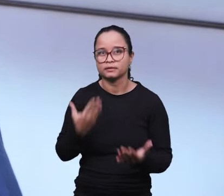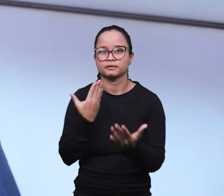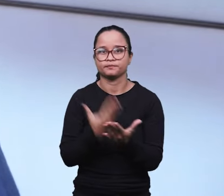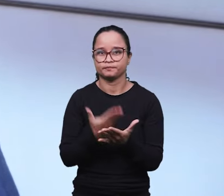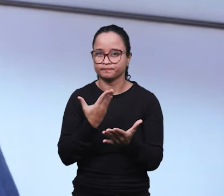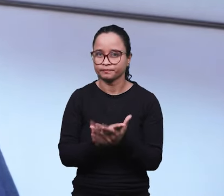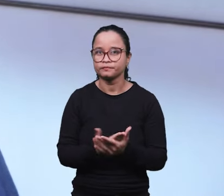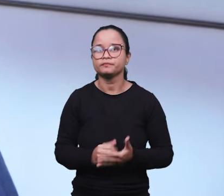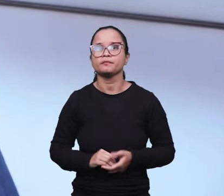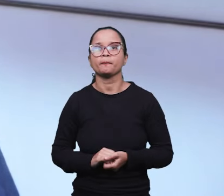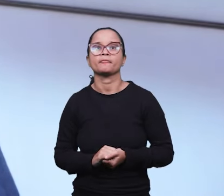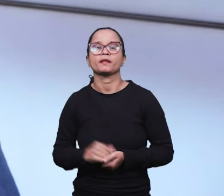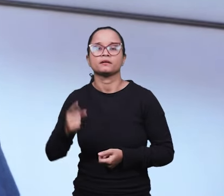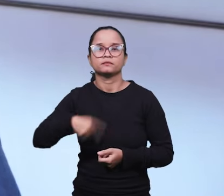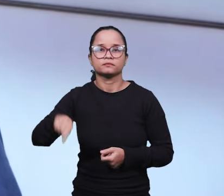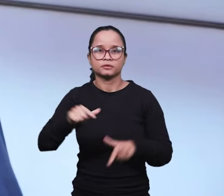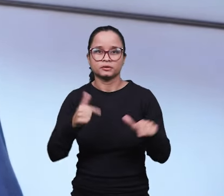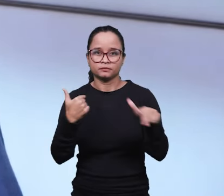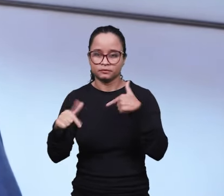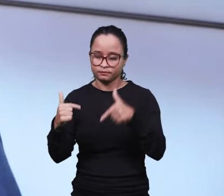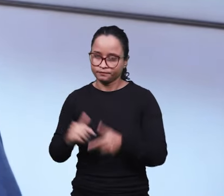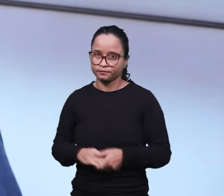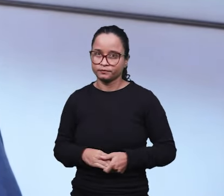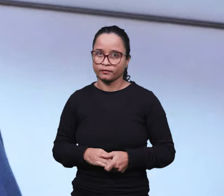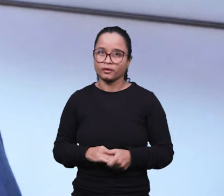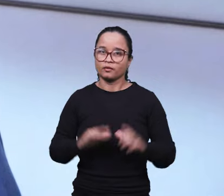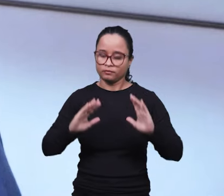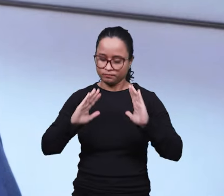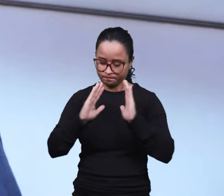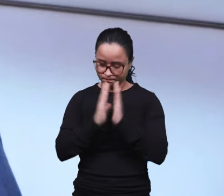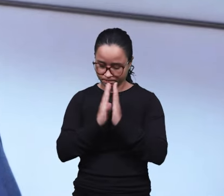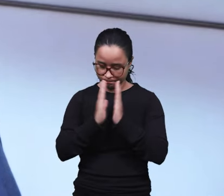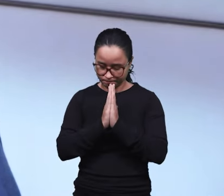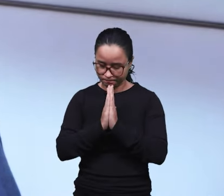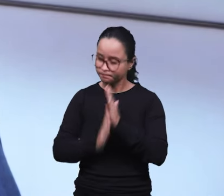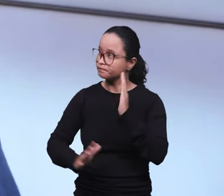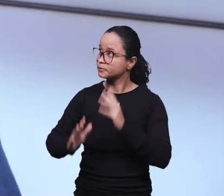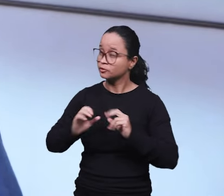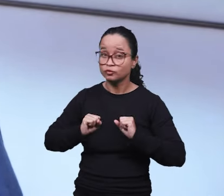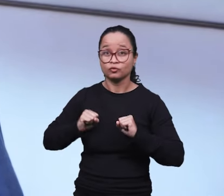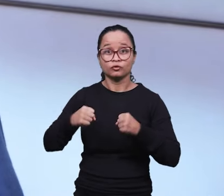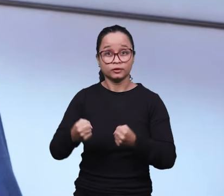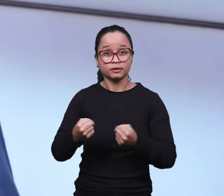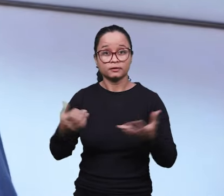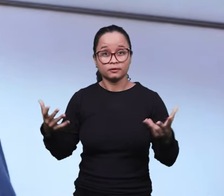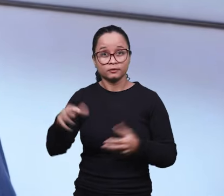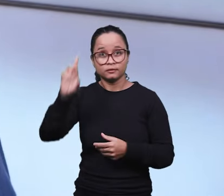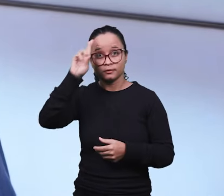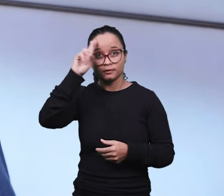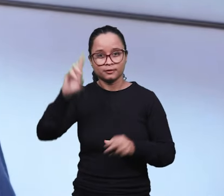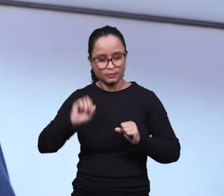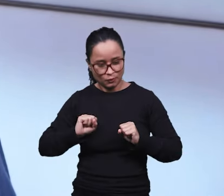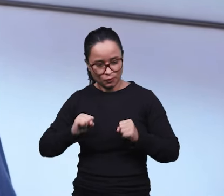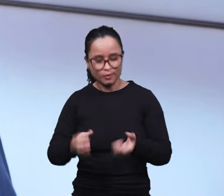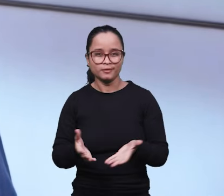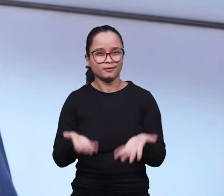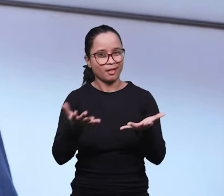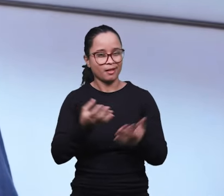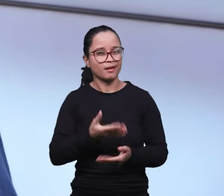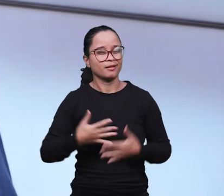não é que são os temas que nós temos trabalhado busque com dedicação né É isso que o senhor fala esforça-te tem bom